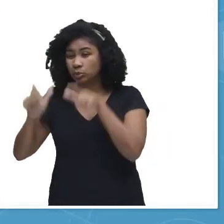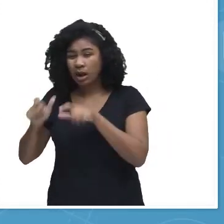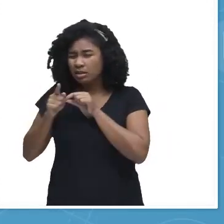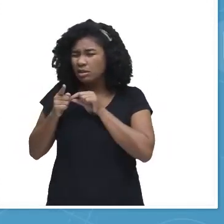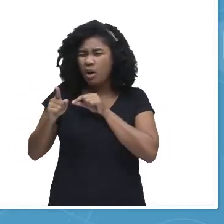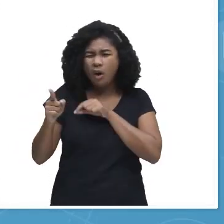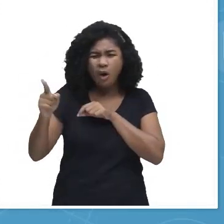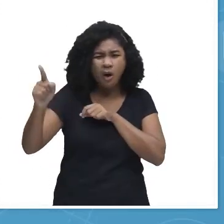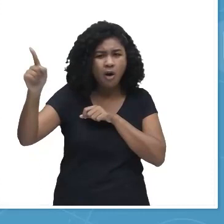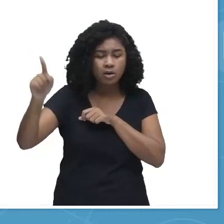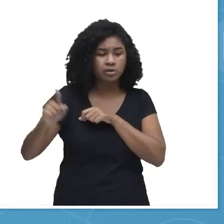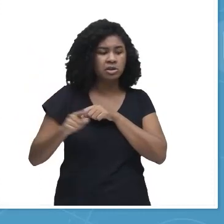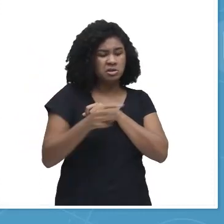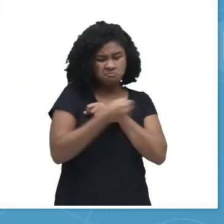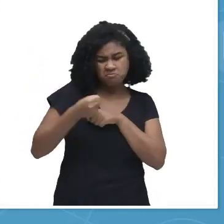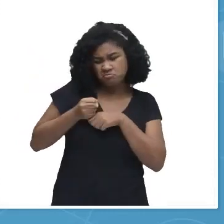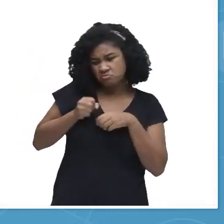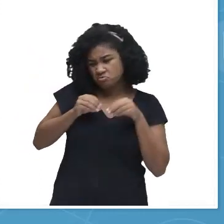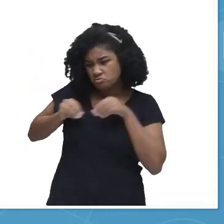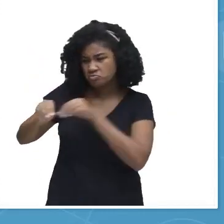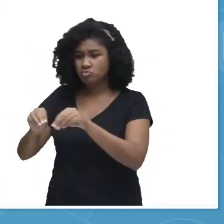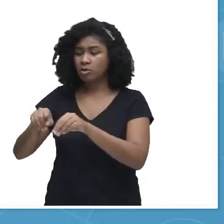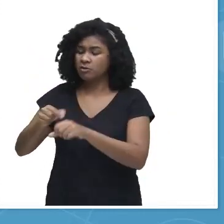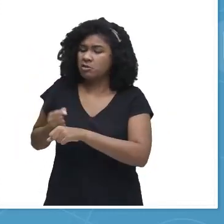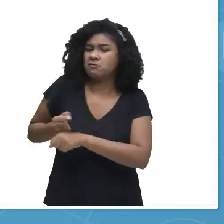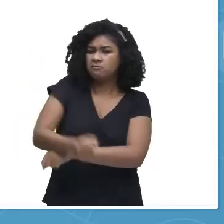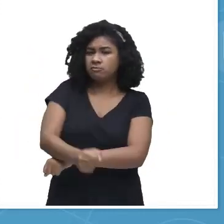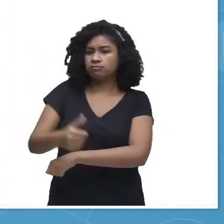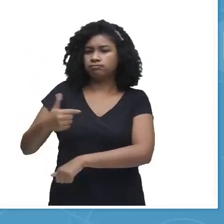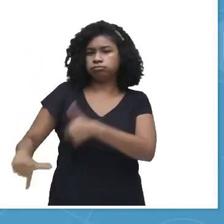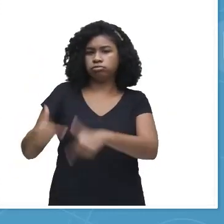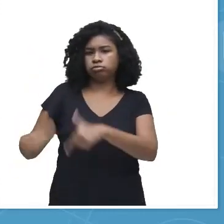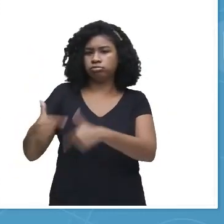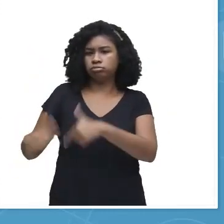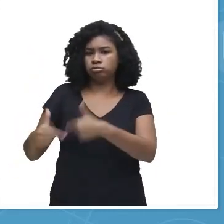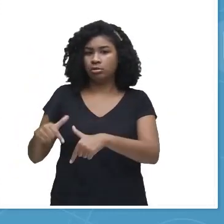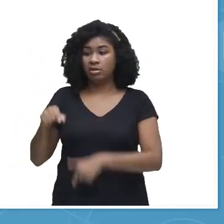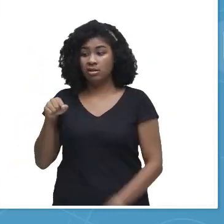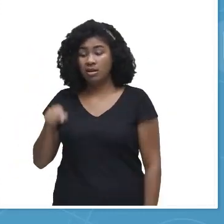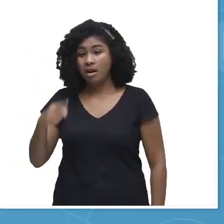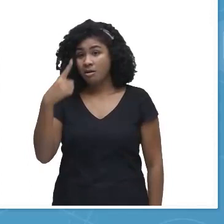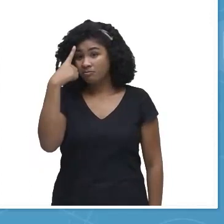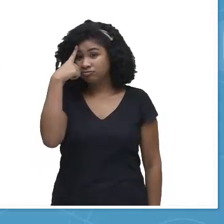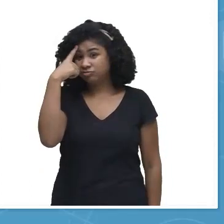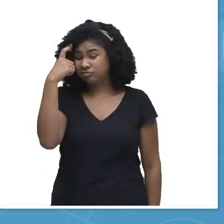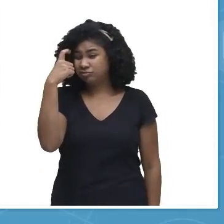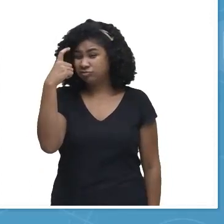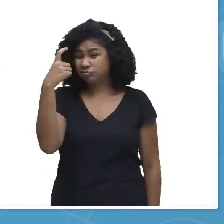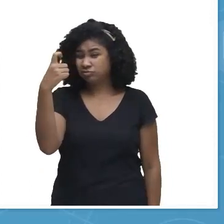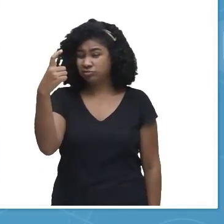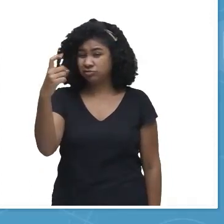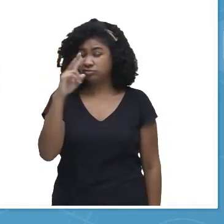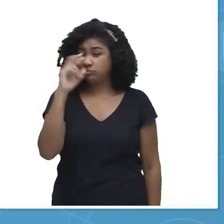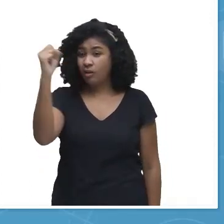e faz com que você trabalhe de forma forçada nesse ambiente. Obviamente que é uma violência inescrupulosa. É até difícil a